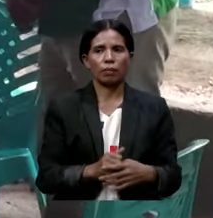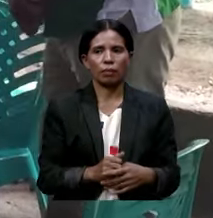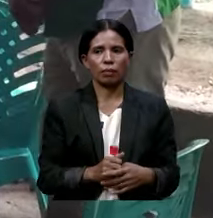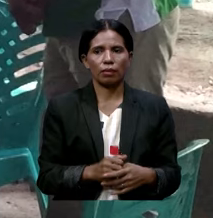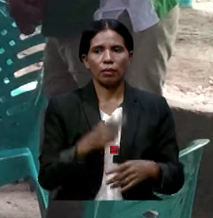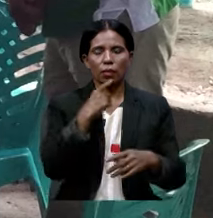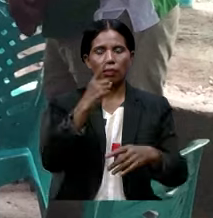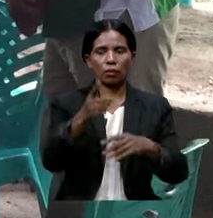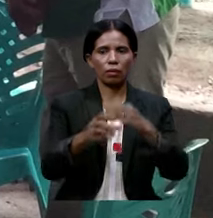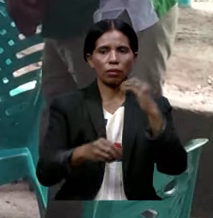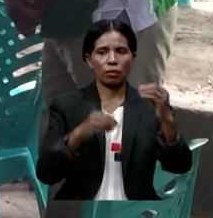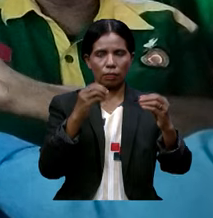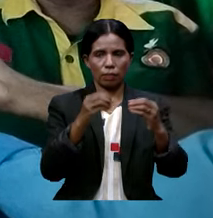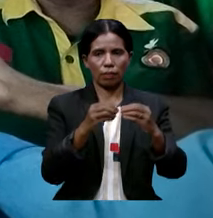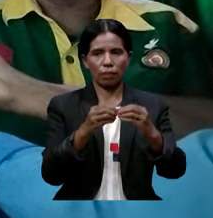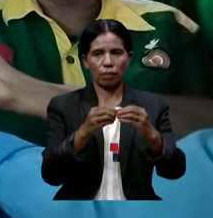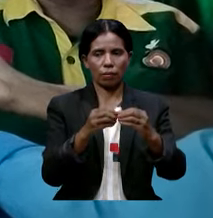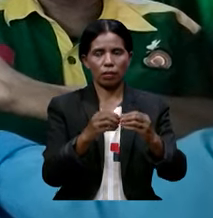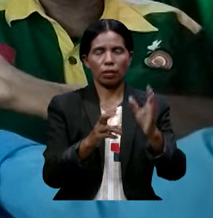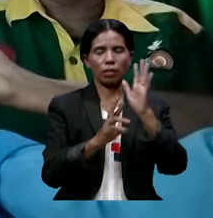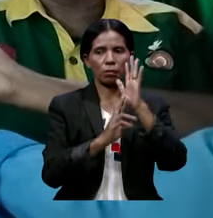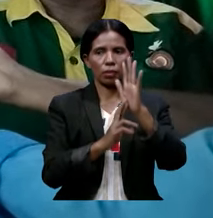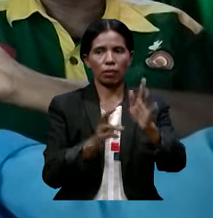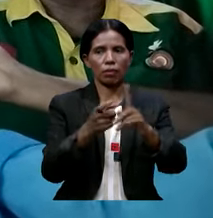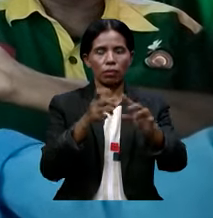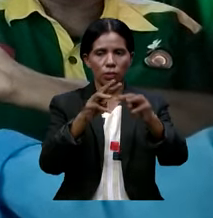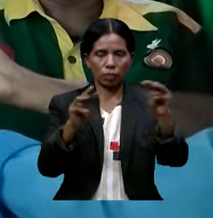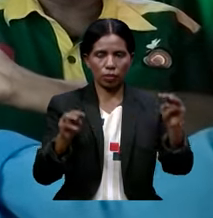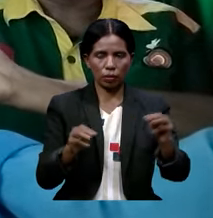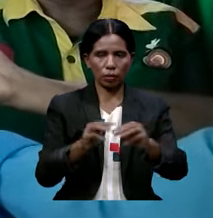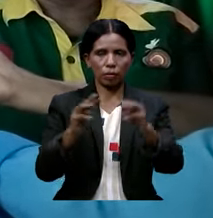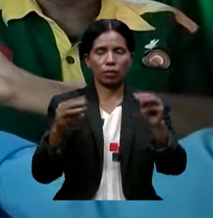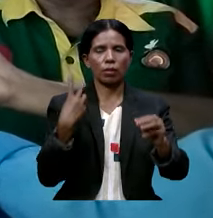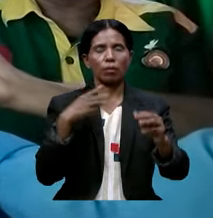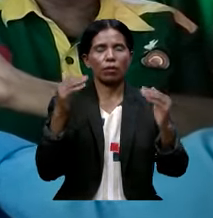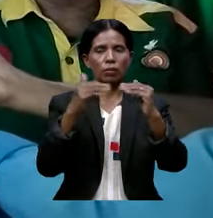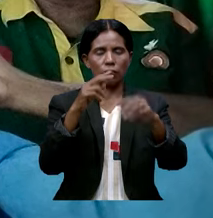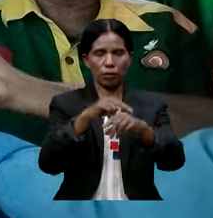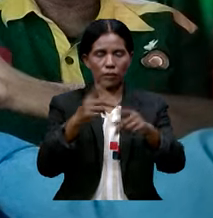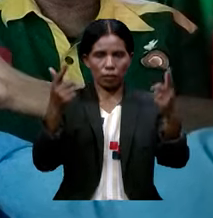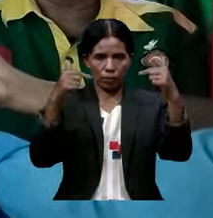atau tete kata kuase rekomendasan husikar munisipiu bame kongres nasional batu mai